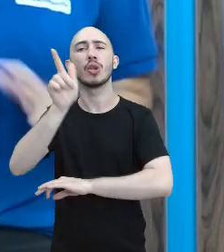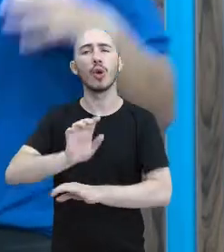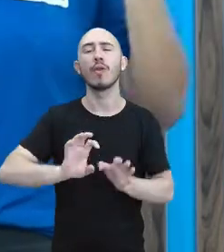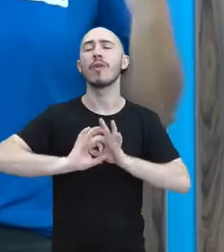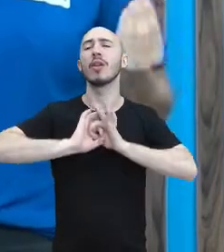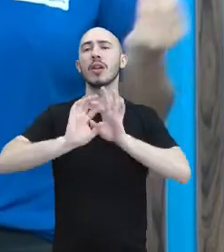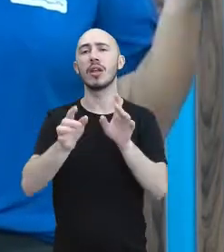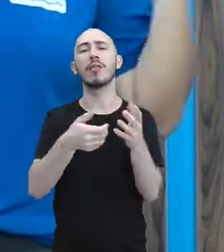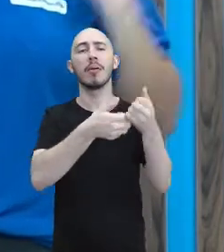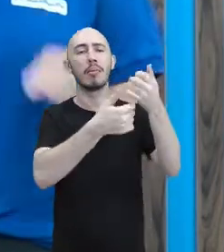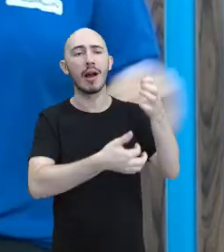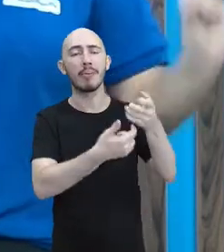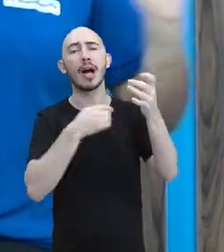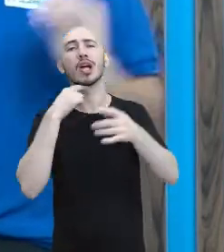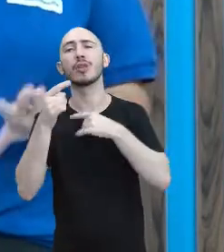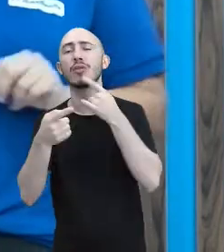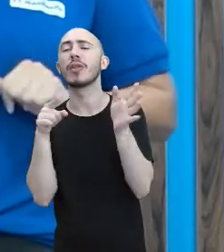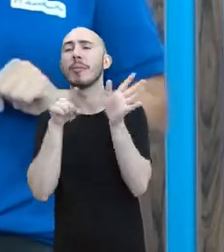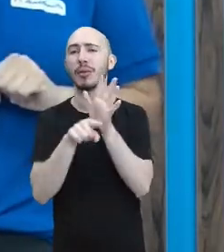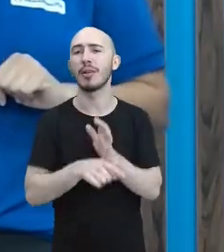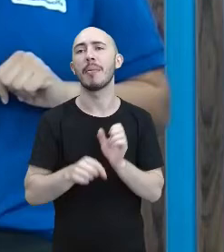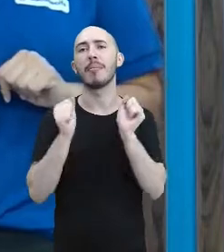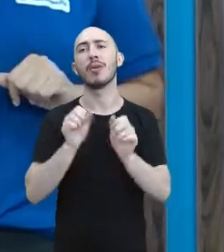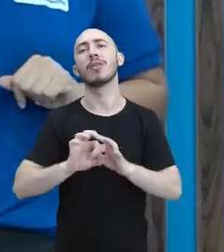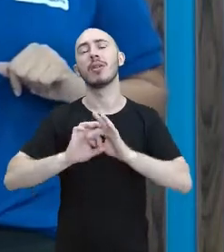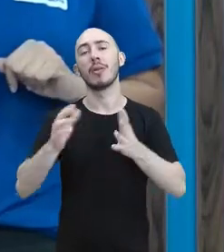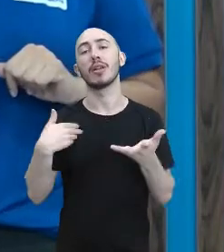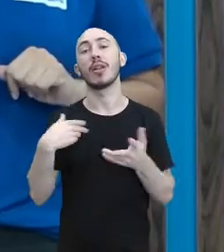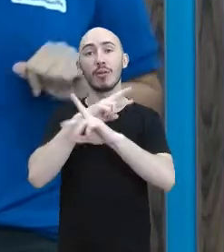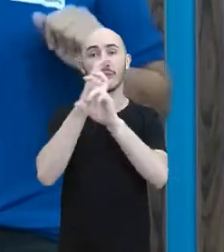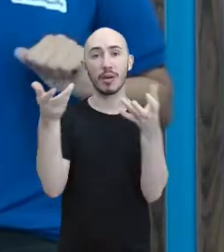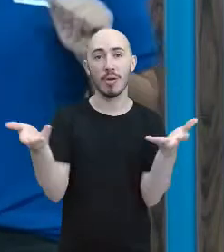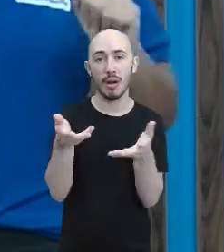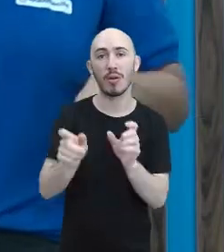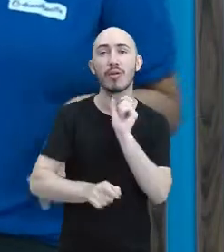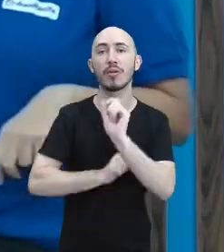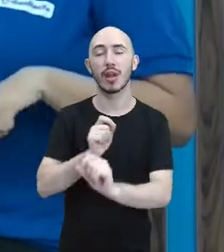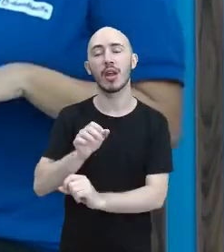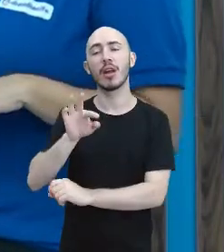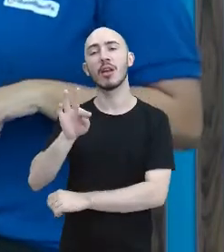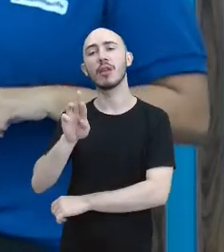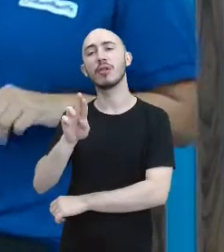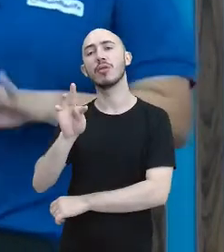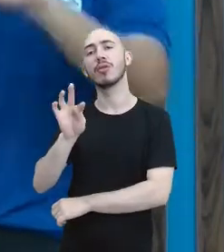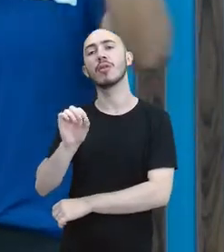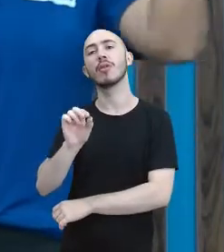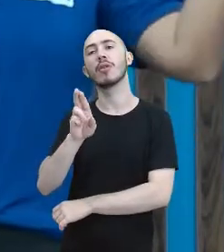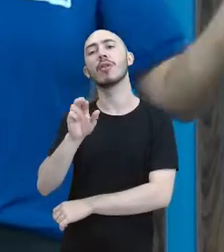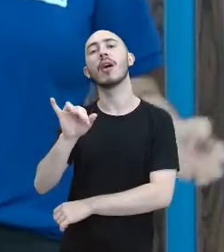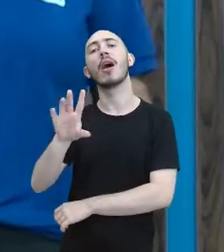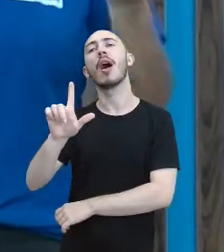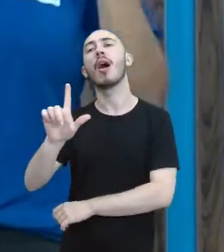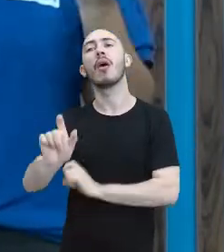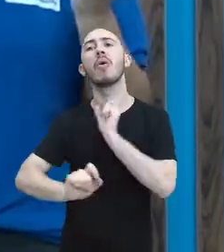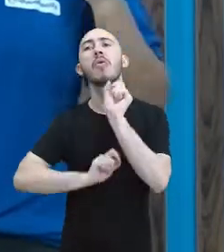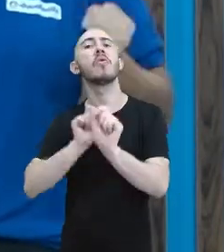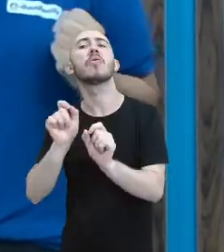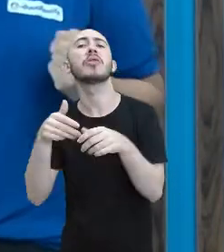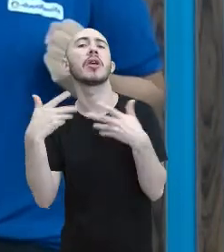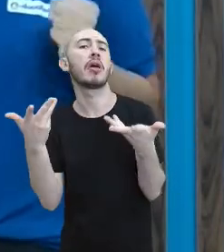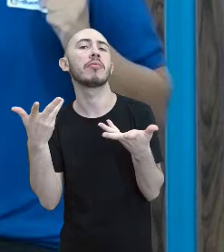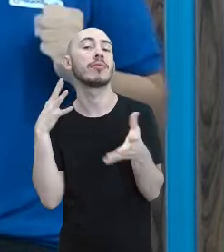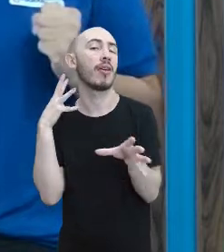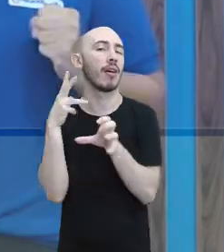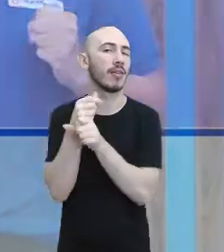vamos continuar a estudar tutorial, certo? Então, vamos primeiro revisar. O que é